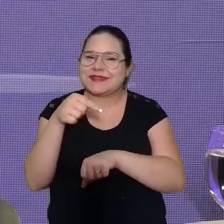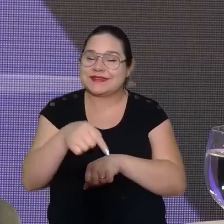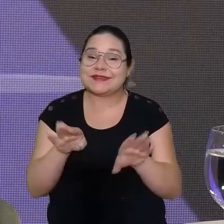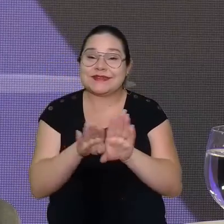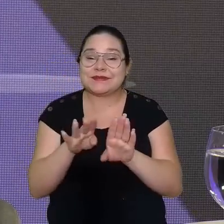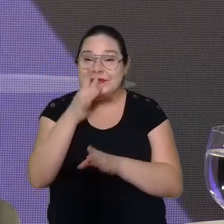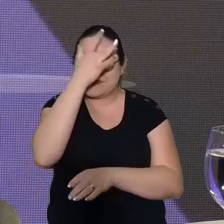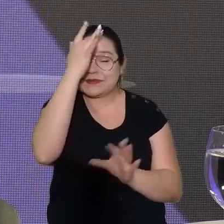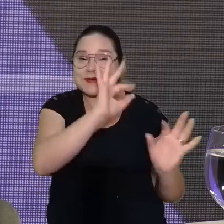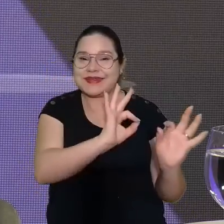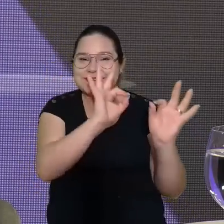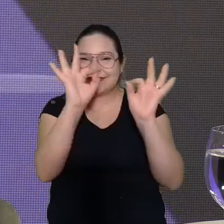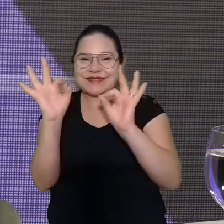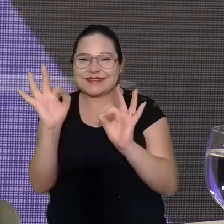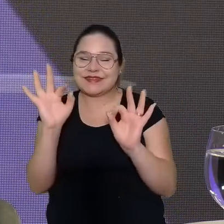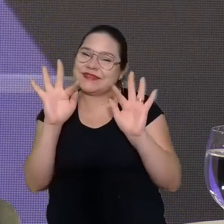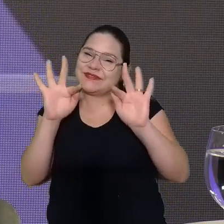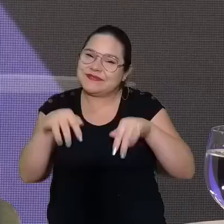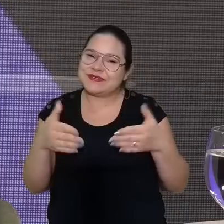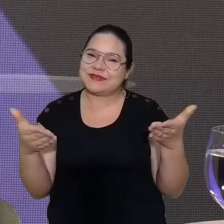acompanharam. Ficamos por aqui, então.